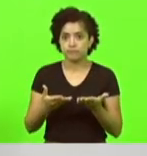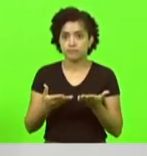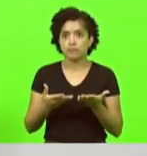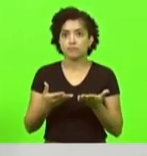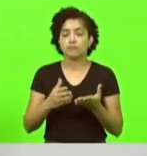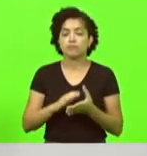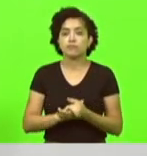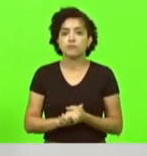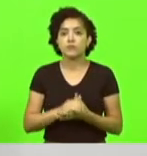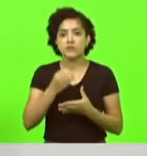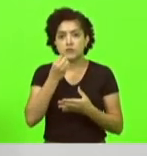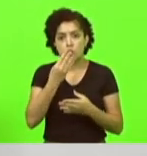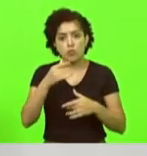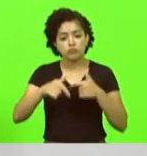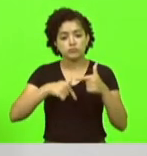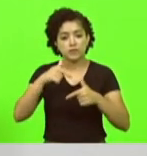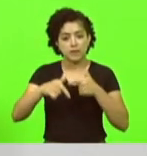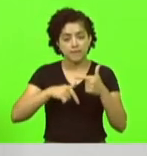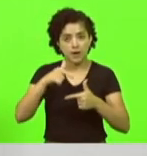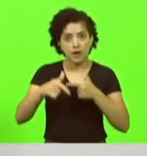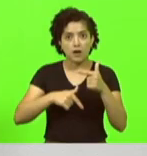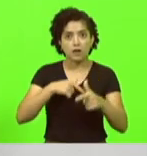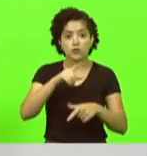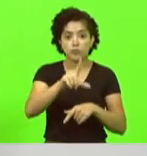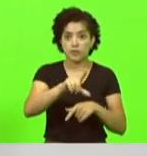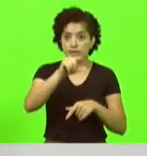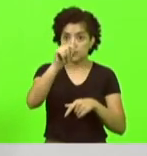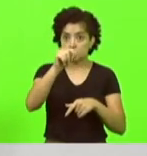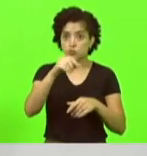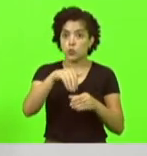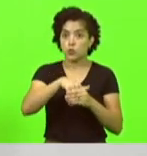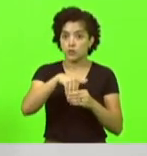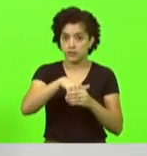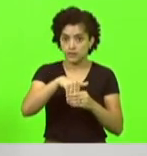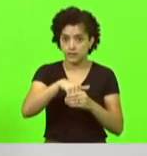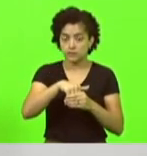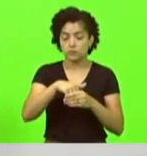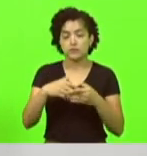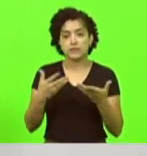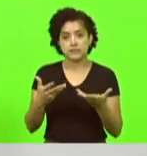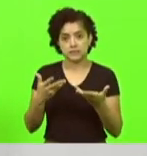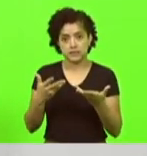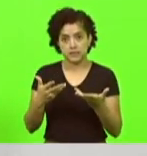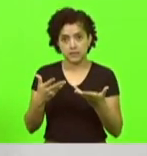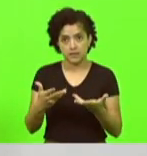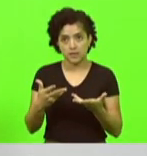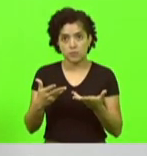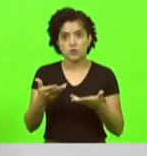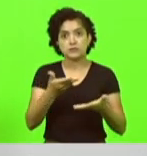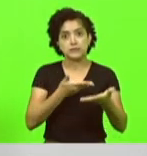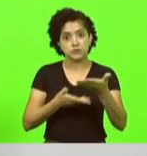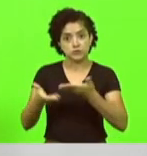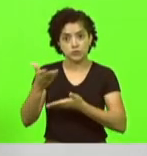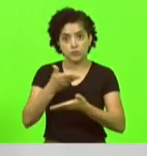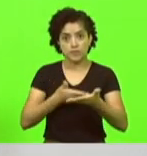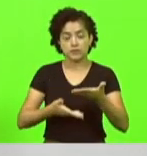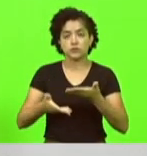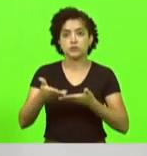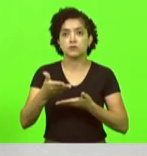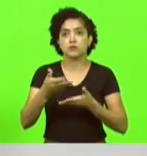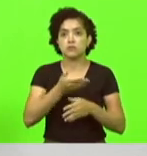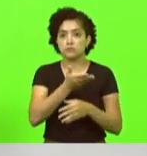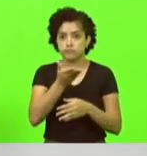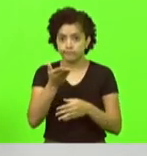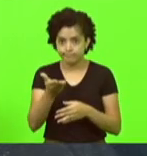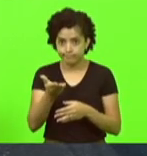encaminhamento para uma eleição que assim você espera seja compartilhada com o